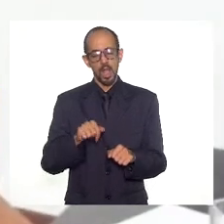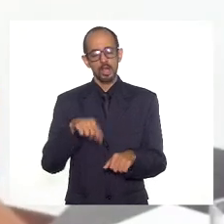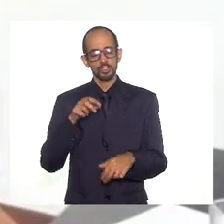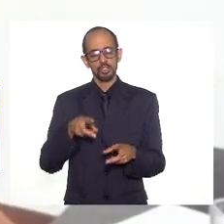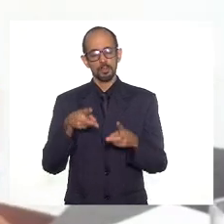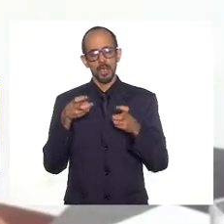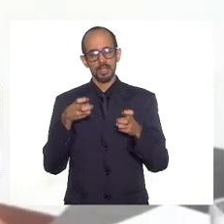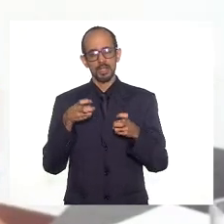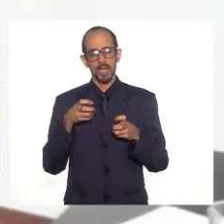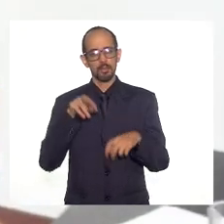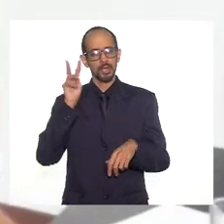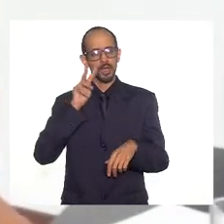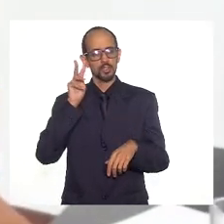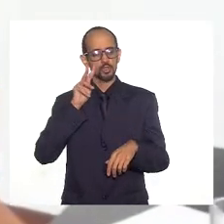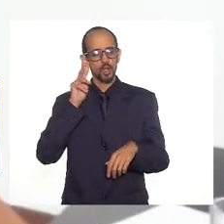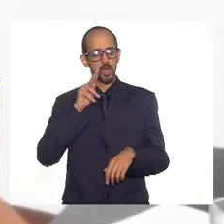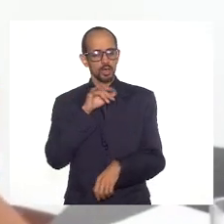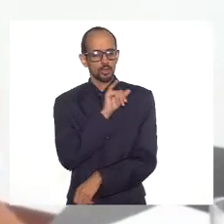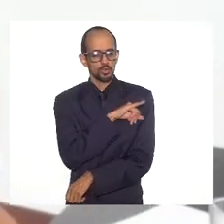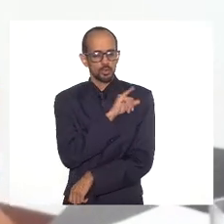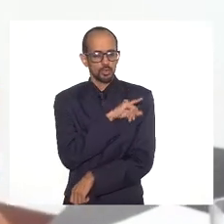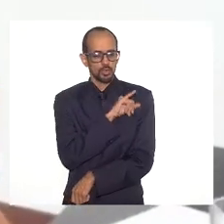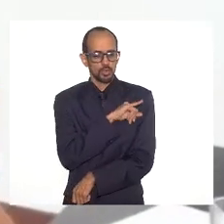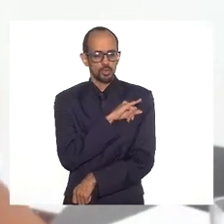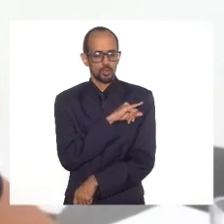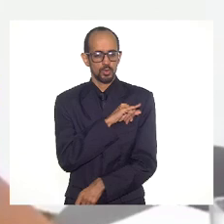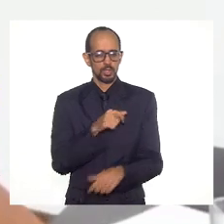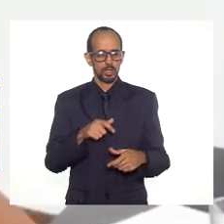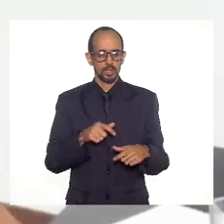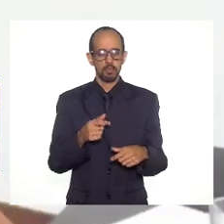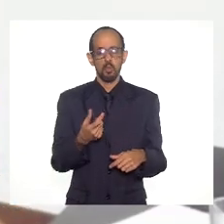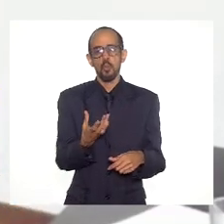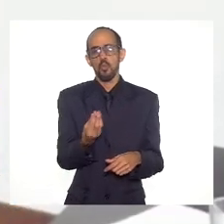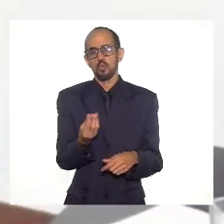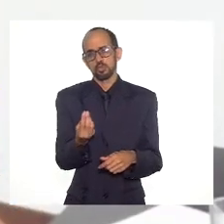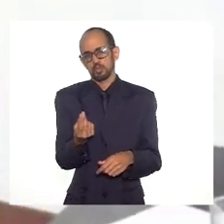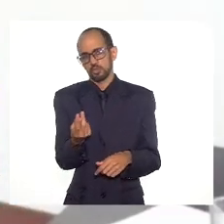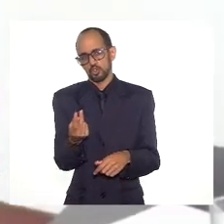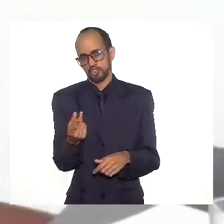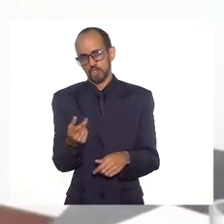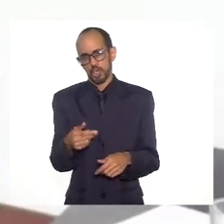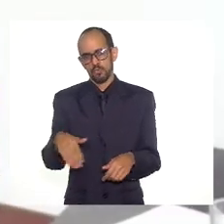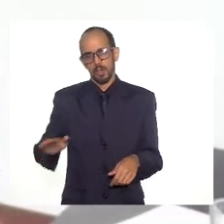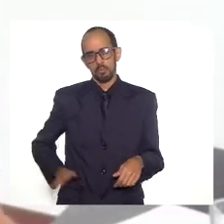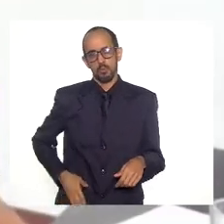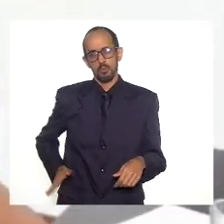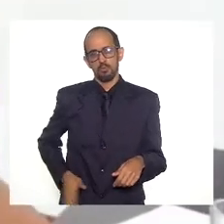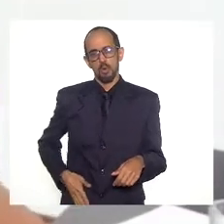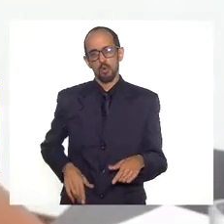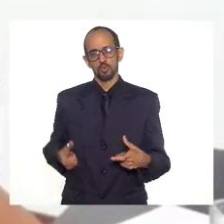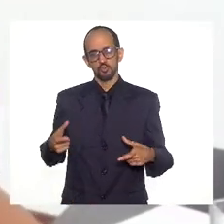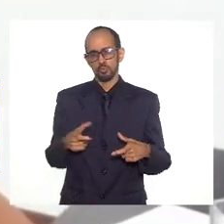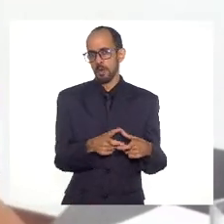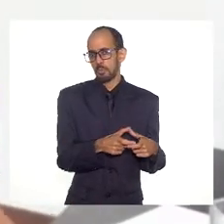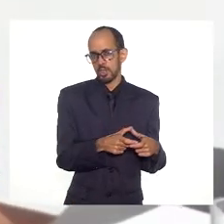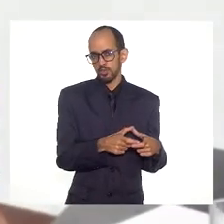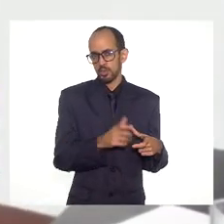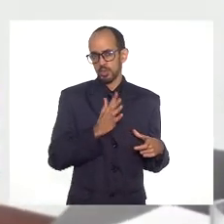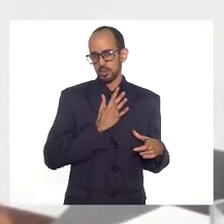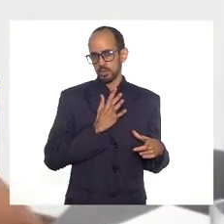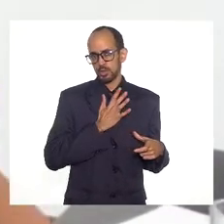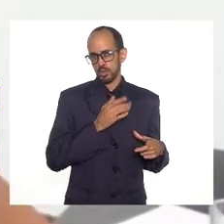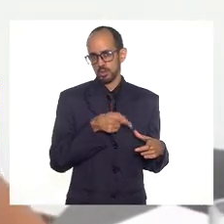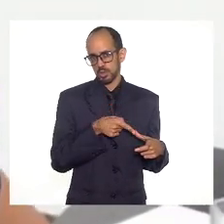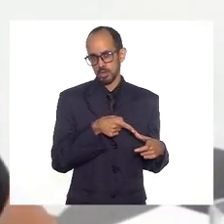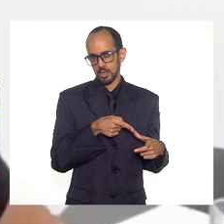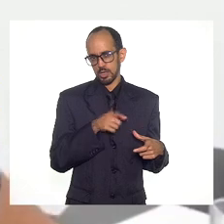de Janeiro, que boa parte, né, do dinheiro ele basicamente vai para o bolso de uma minoria privilegiada. É o caso, por